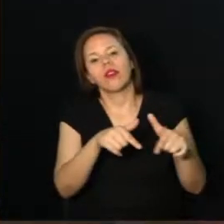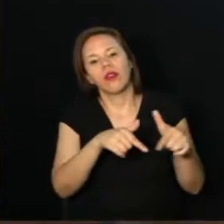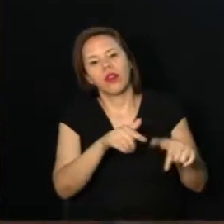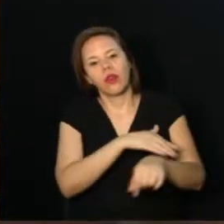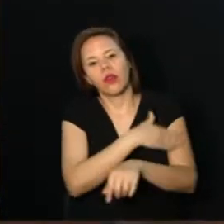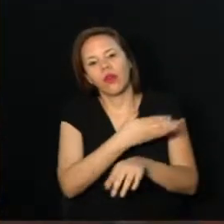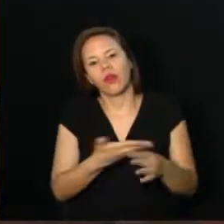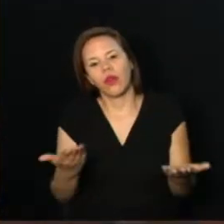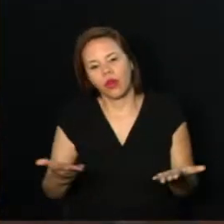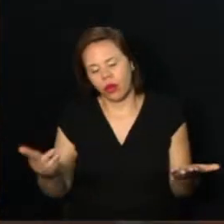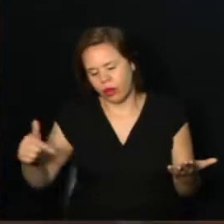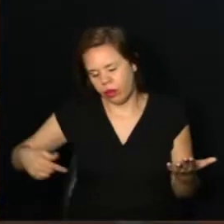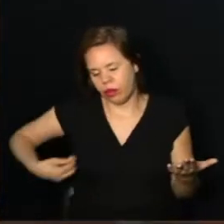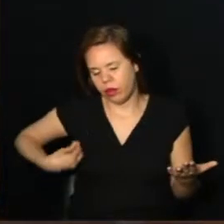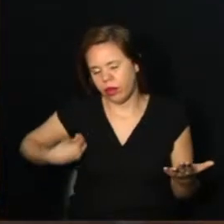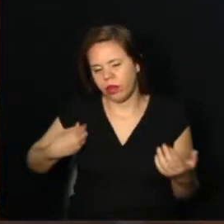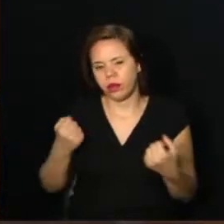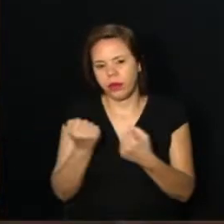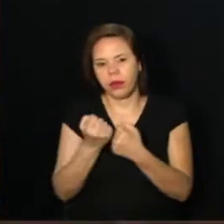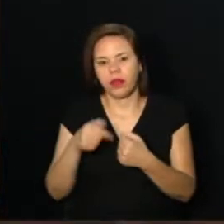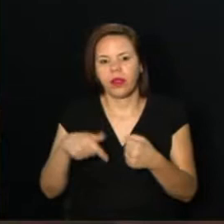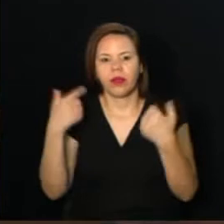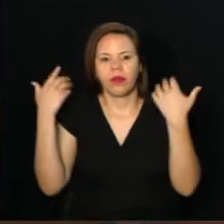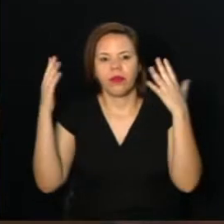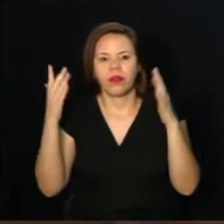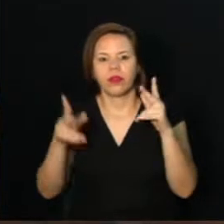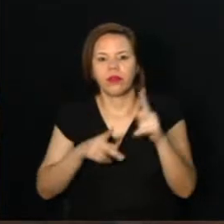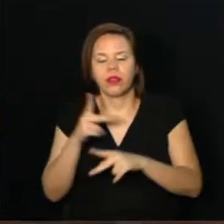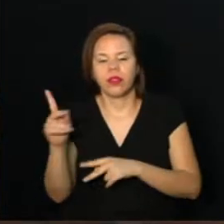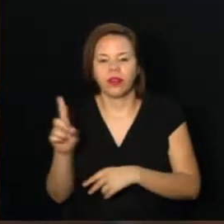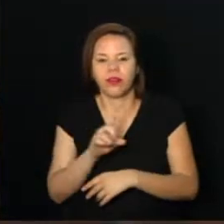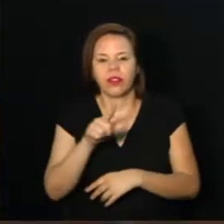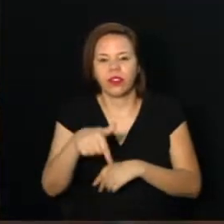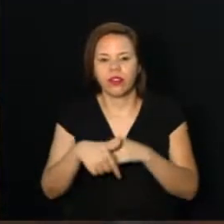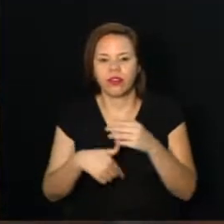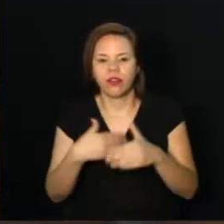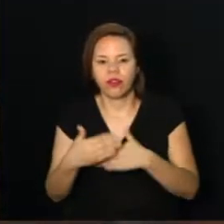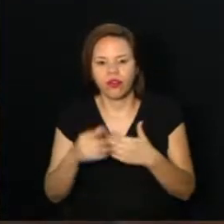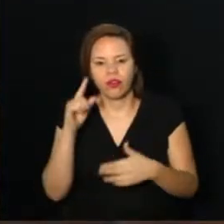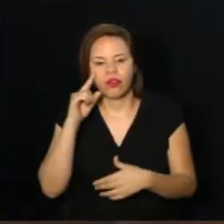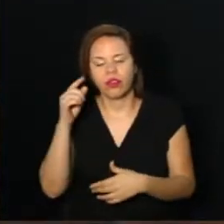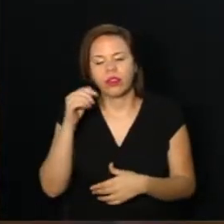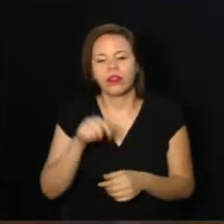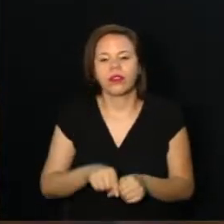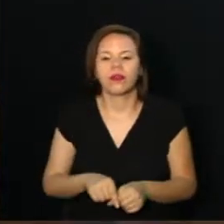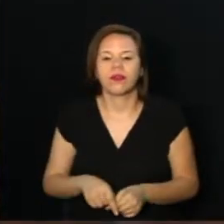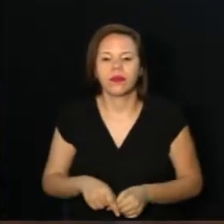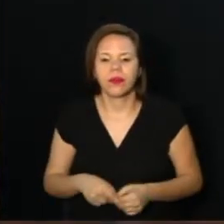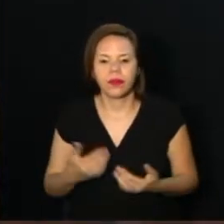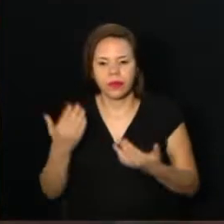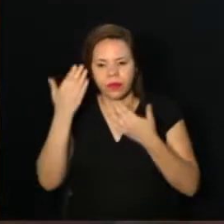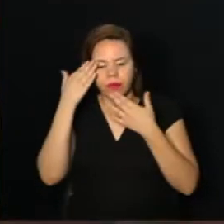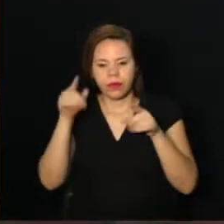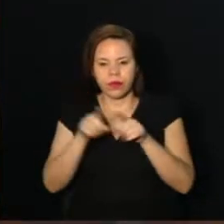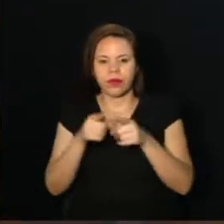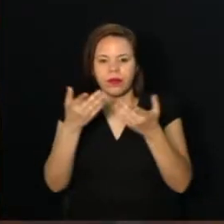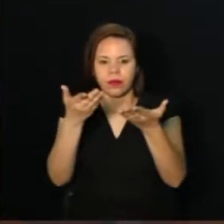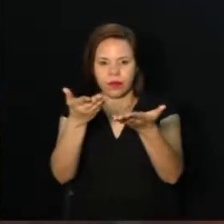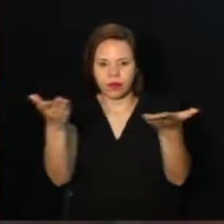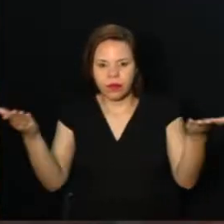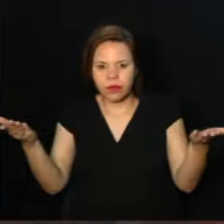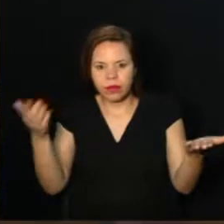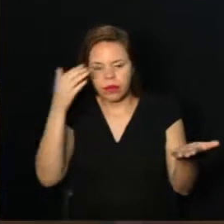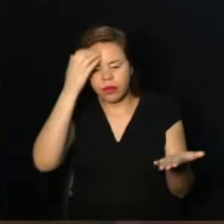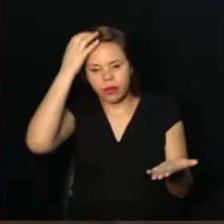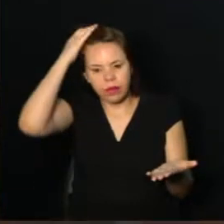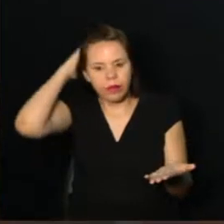durante o dia todo e estão aqui para apoiar o evento, e daqueles que virão no decorrer do dia. E, por fim, eu quero agradecer a vocês, né, que é a parte